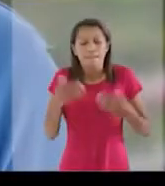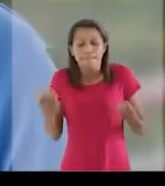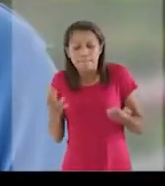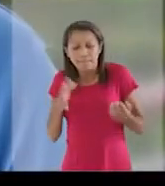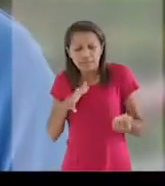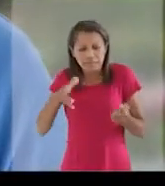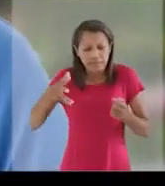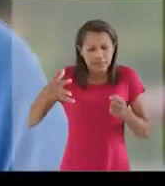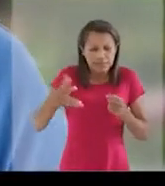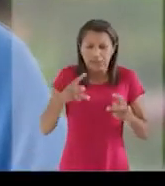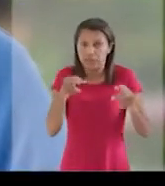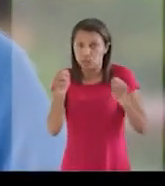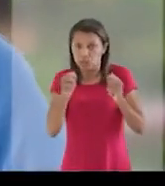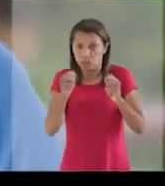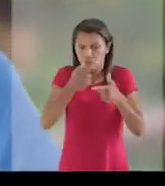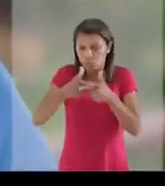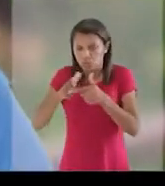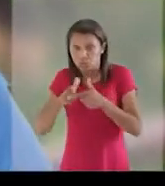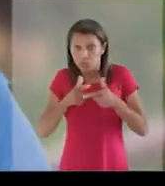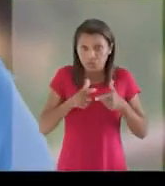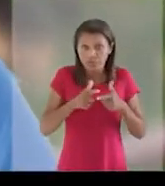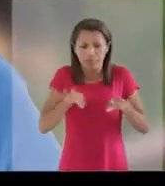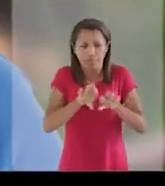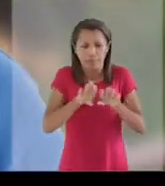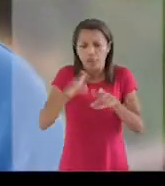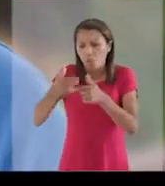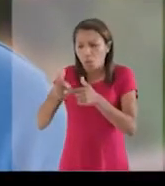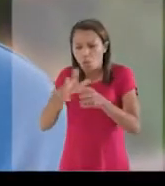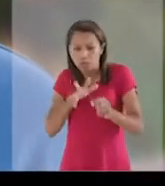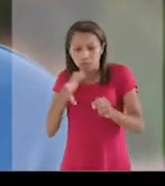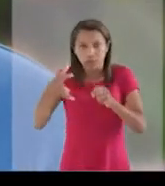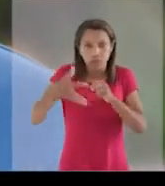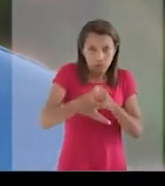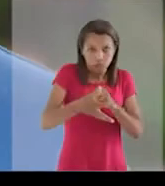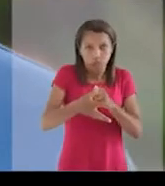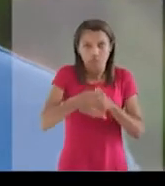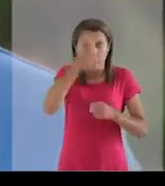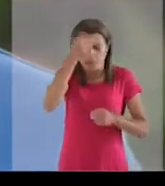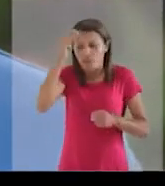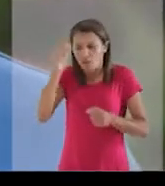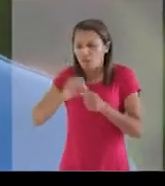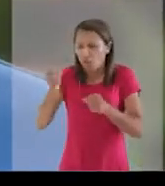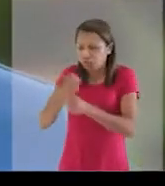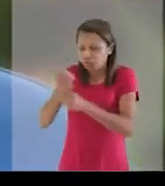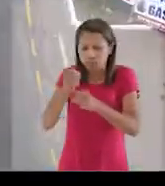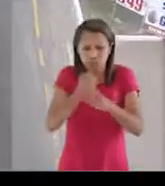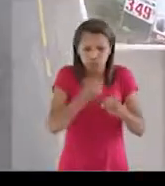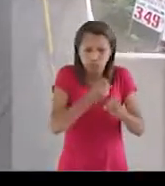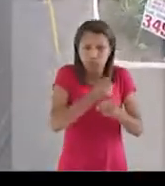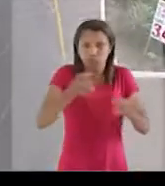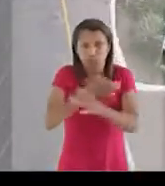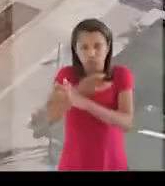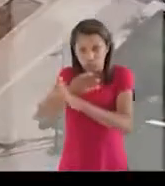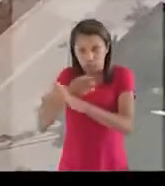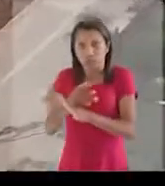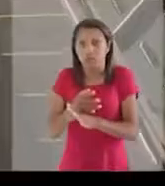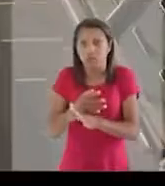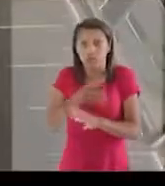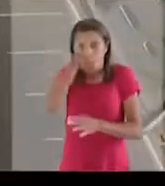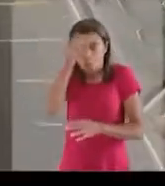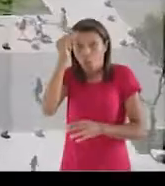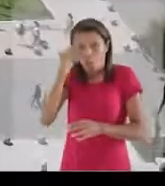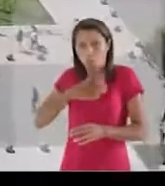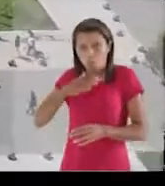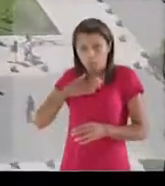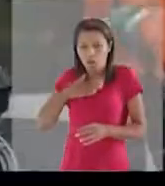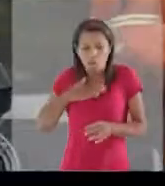Apesar da crise e das dificuldades causadas pela pandemia, a Prefeitura fez muitas obras importantes pela cidade. Como prefeito, eu